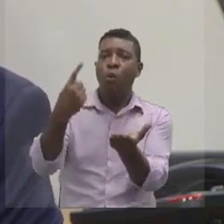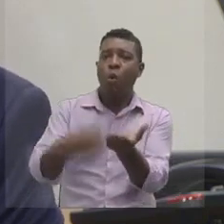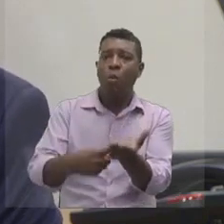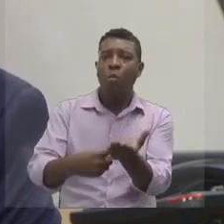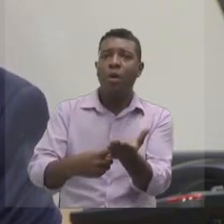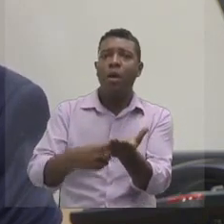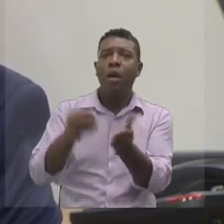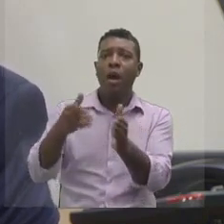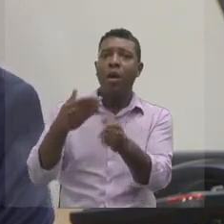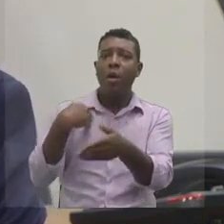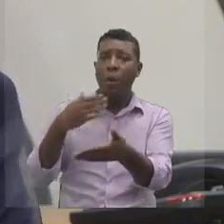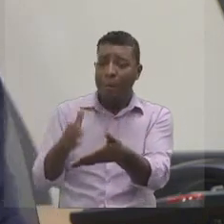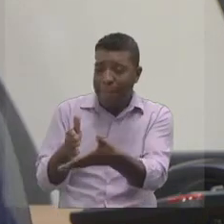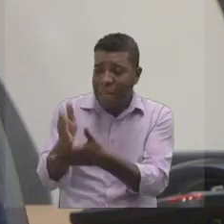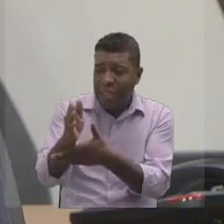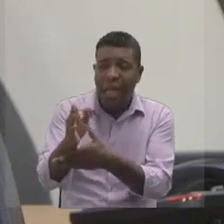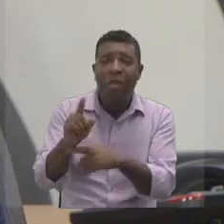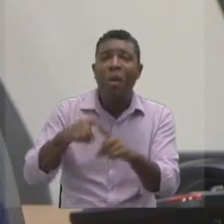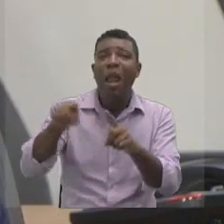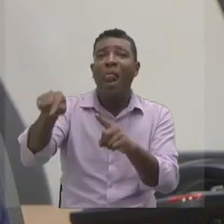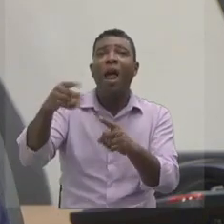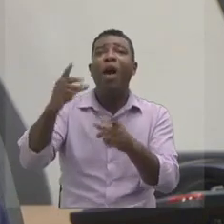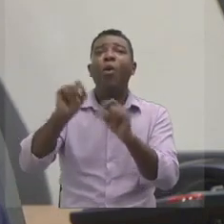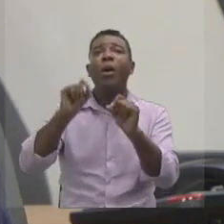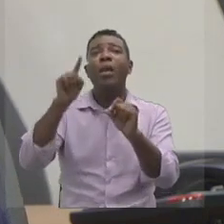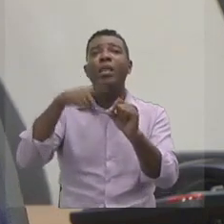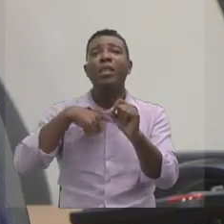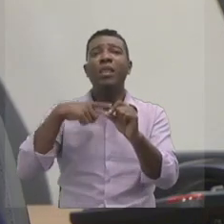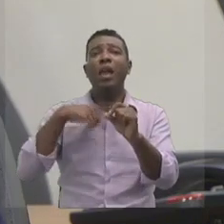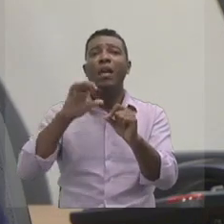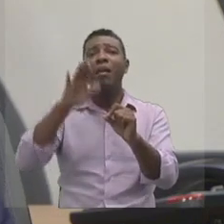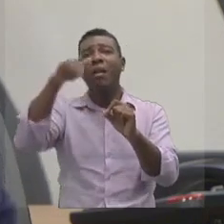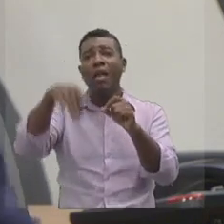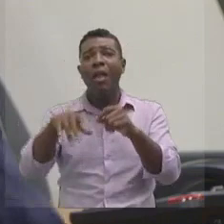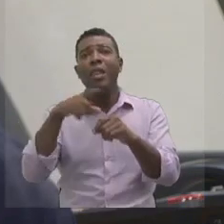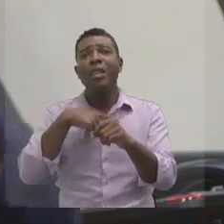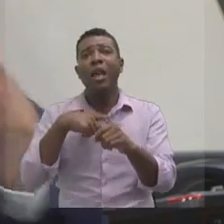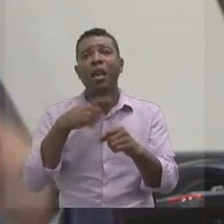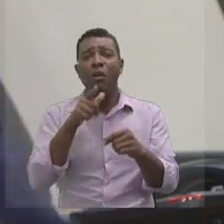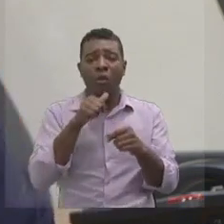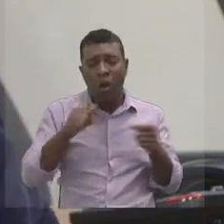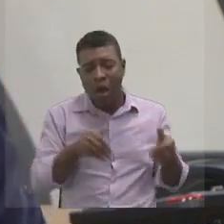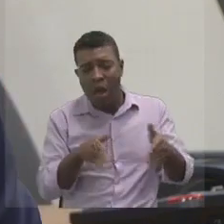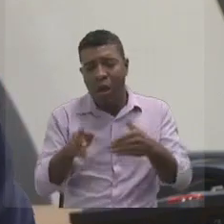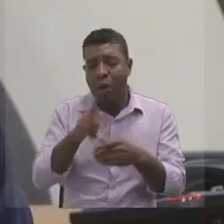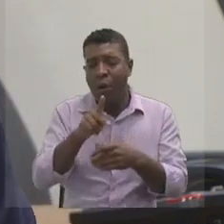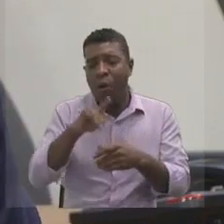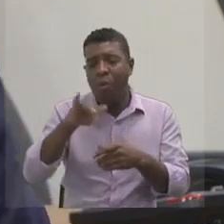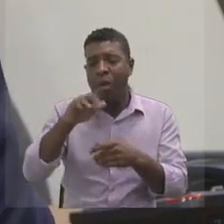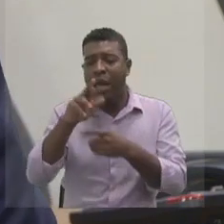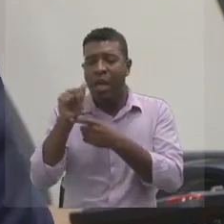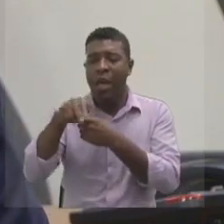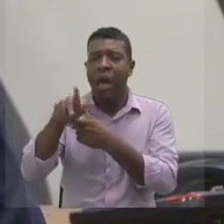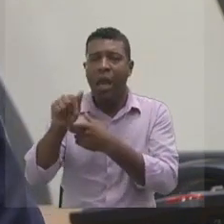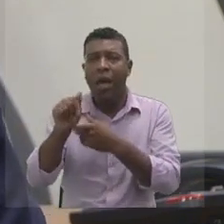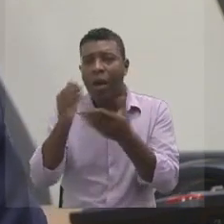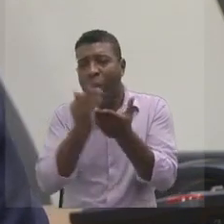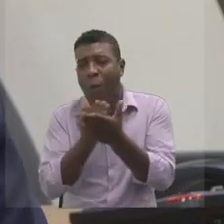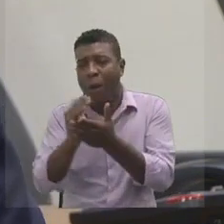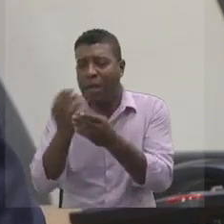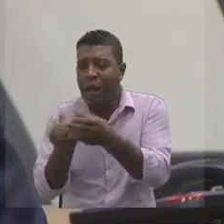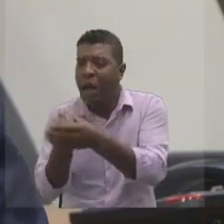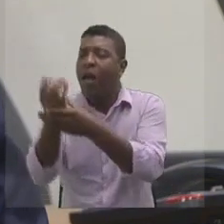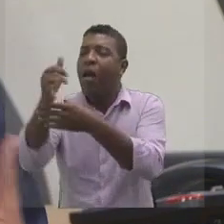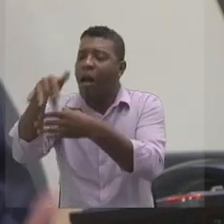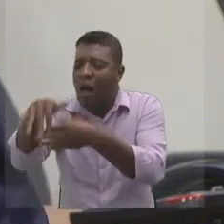problemas muito sérios né de relevo tem um rio Piranga começar a nascer ele logo embaixo tem muita depressão